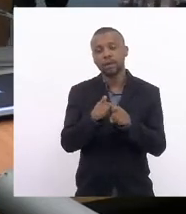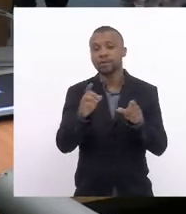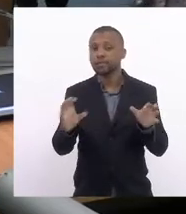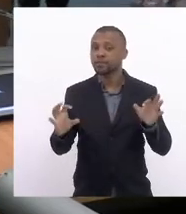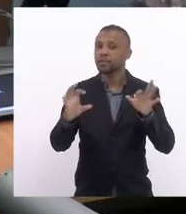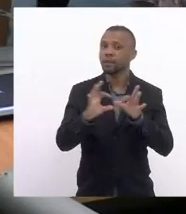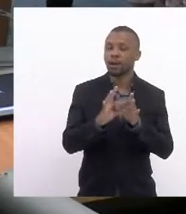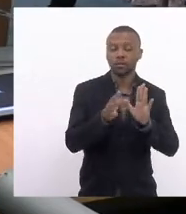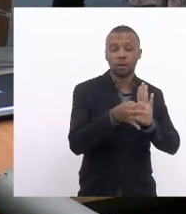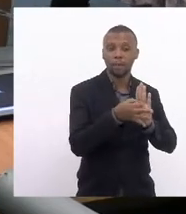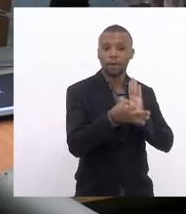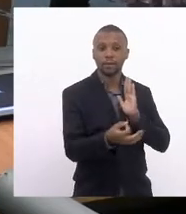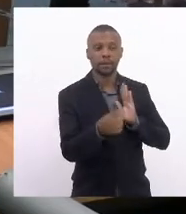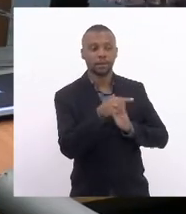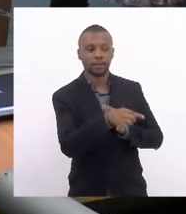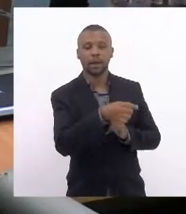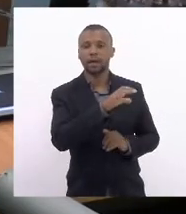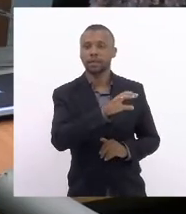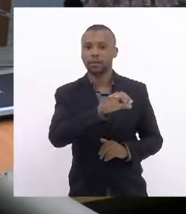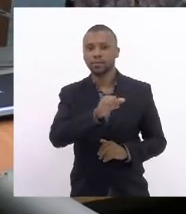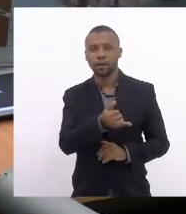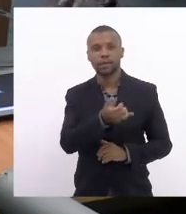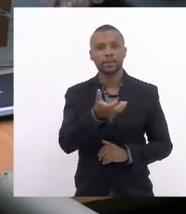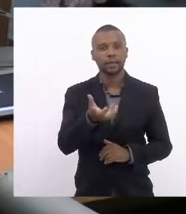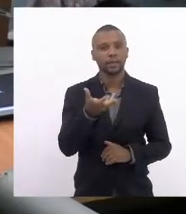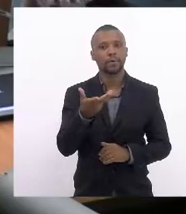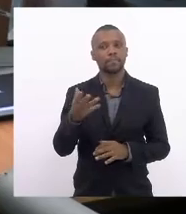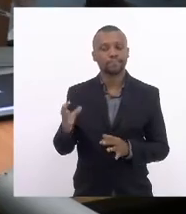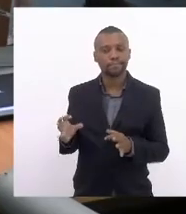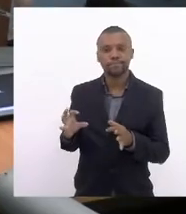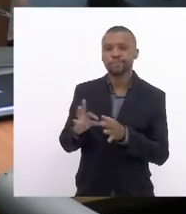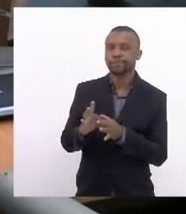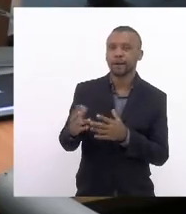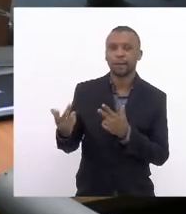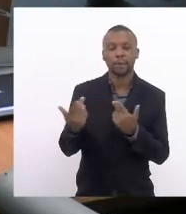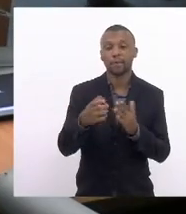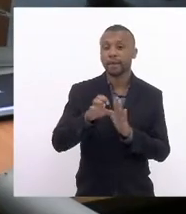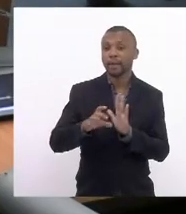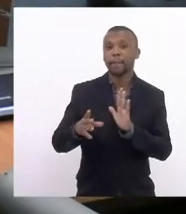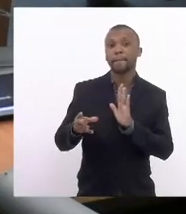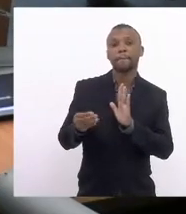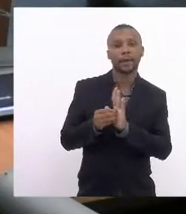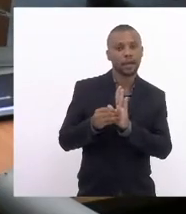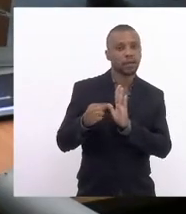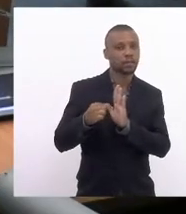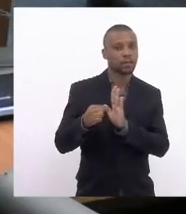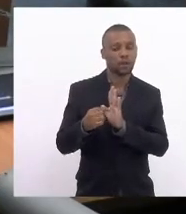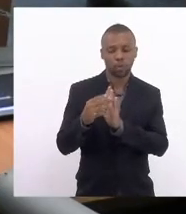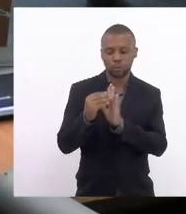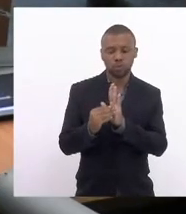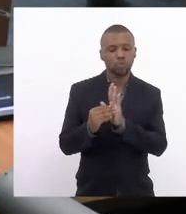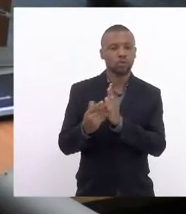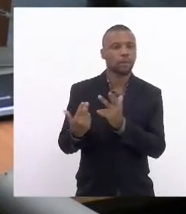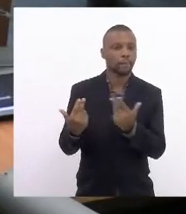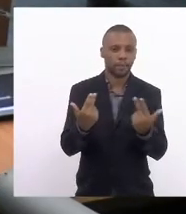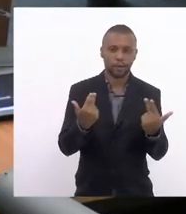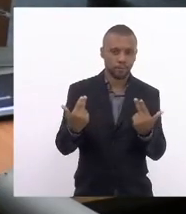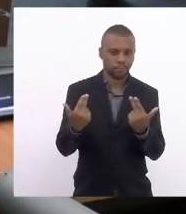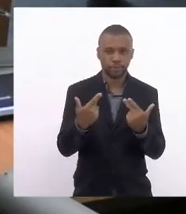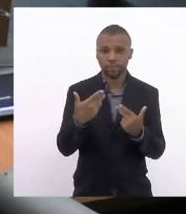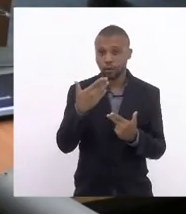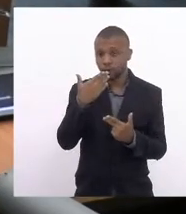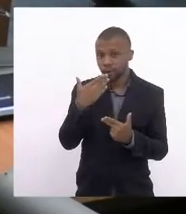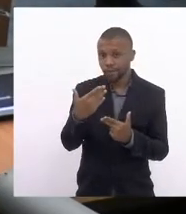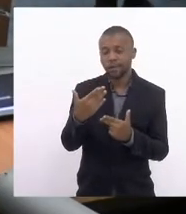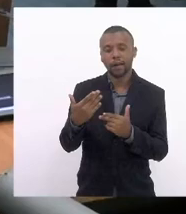CCJ. Queríamos colocar a mesma emenda, né? O mesmo conteúdo. Obrigado. Então, é favorável